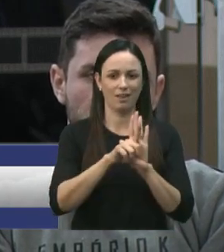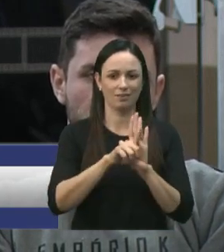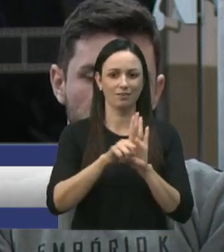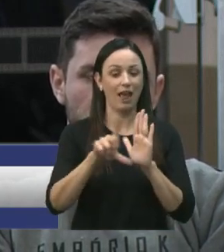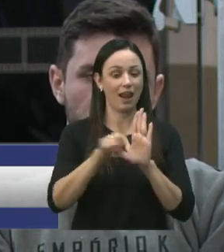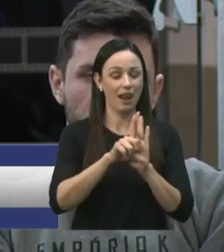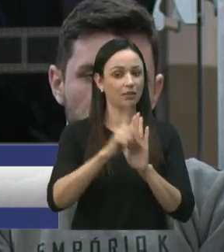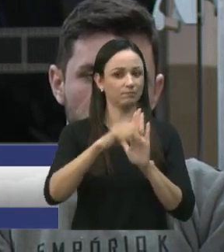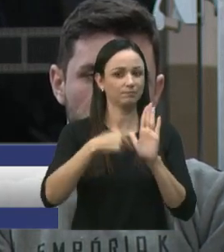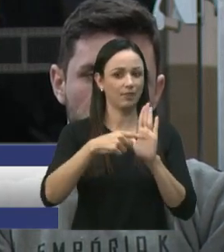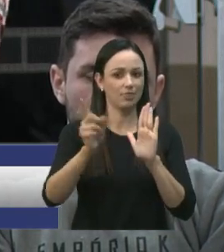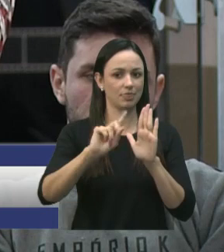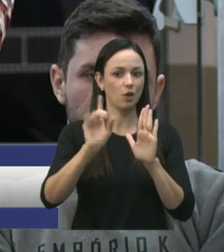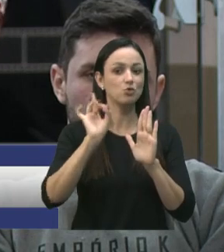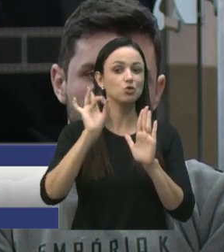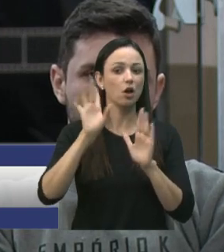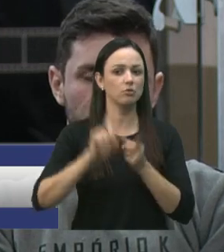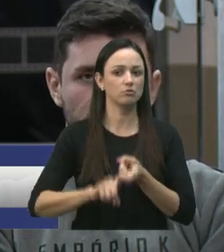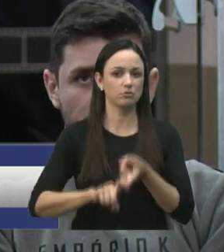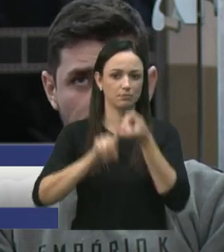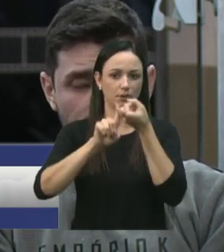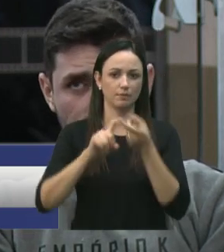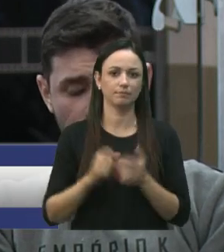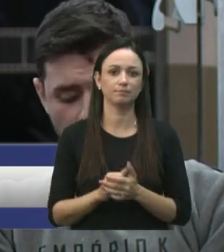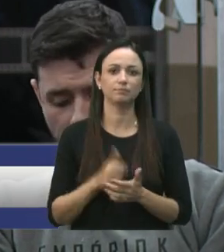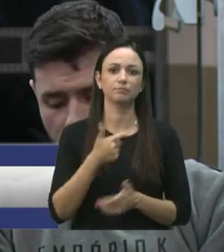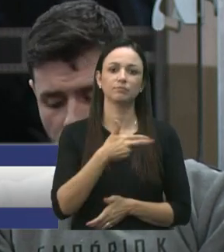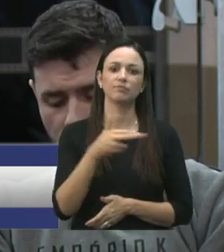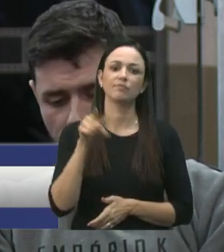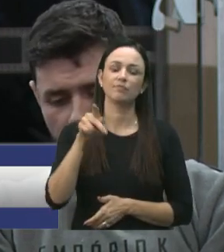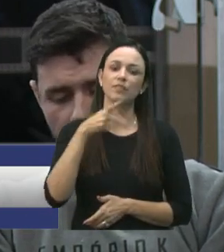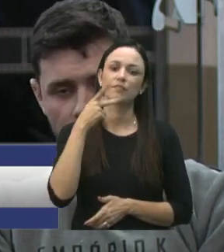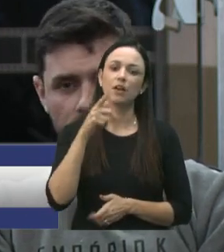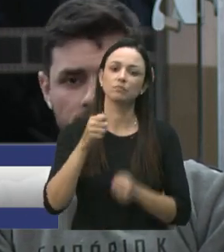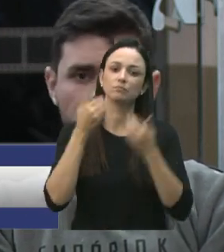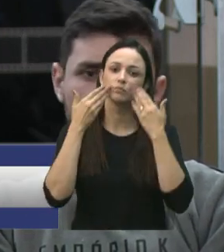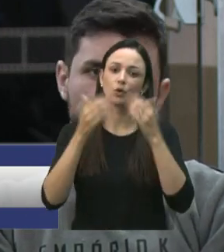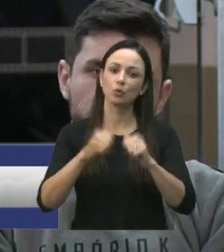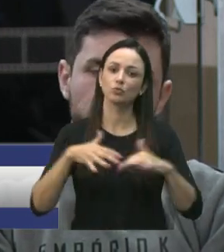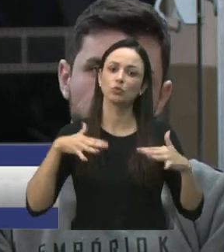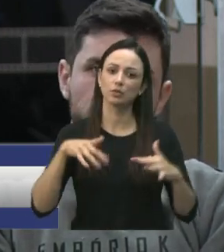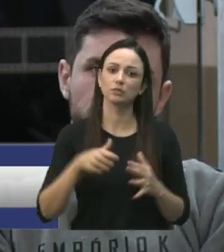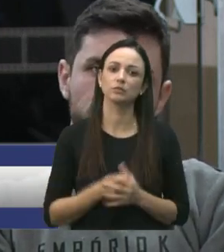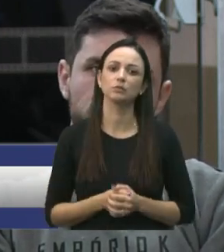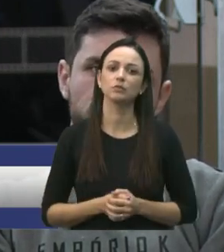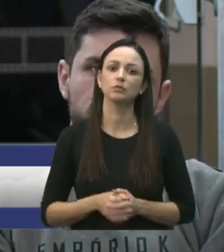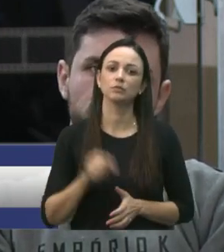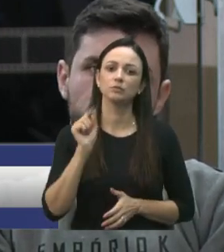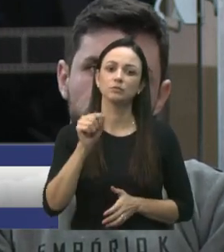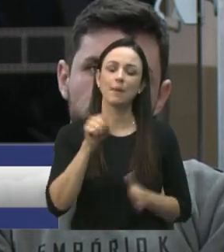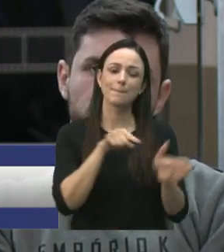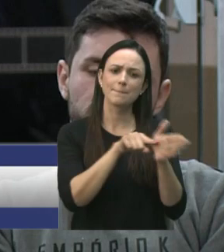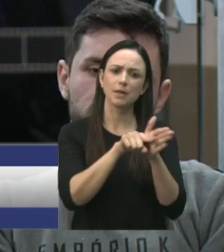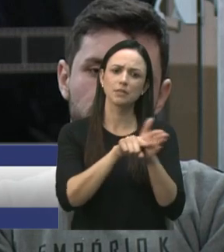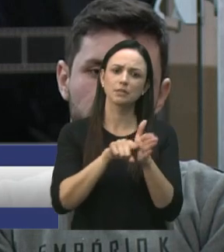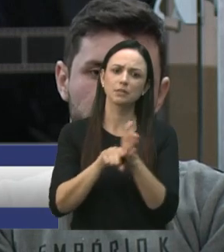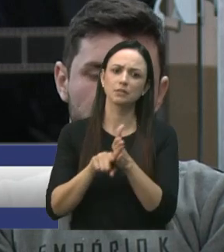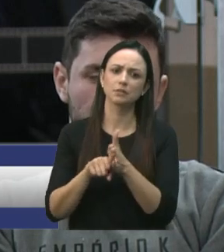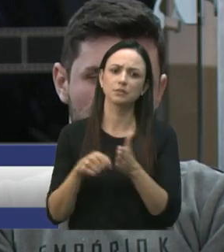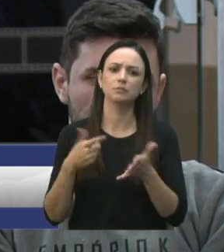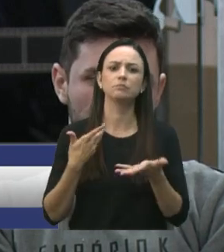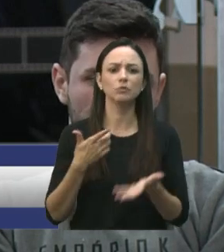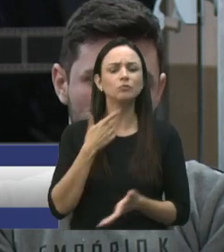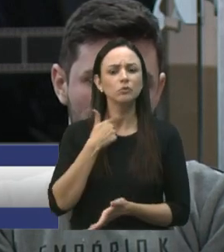foi suspensa. E outra coisa, né, que nem os senhores falaram aí na audiência, a respeito dessa pesquisa. Eu mesmo gostaria muito